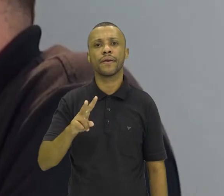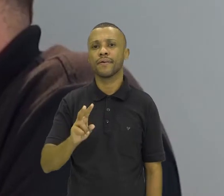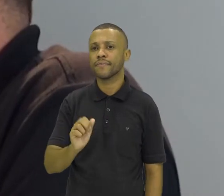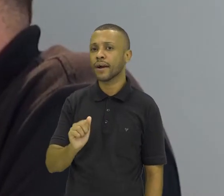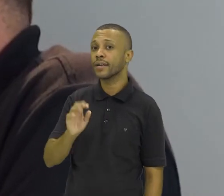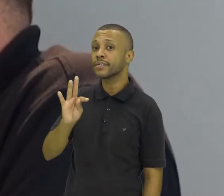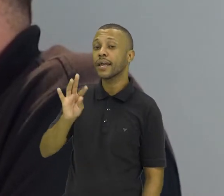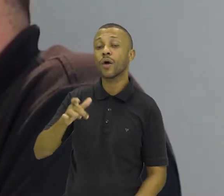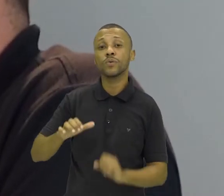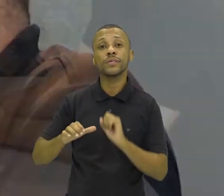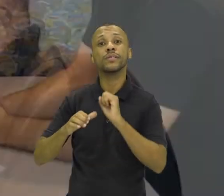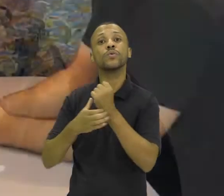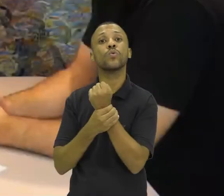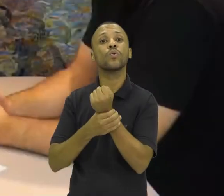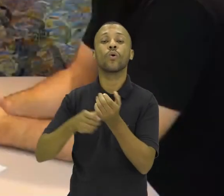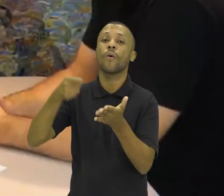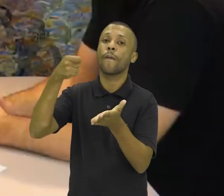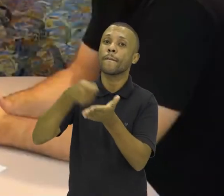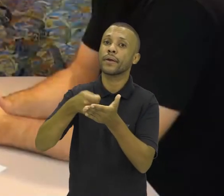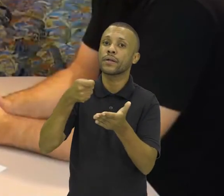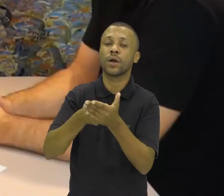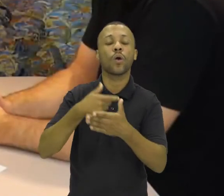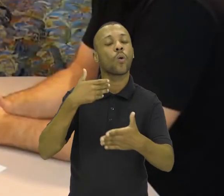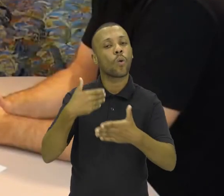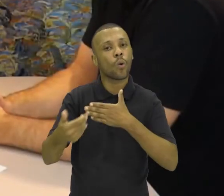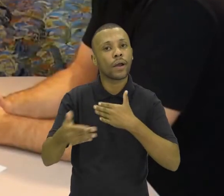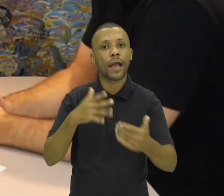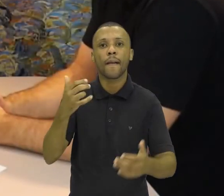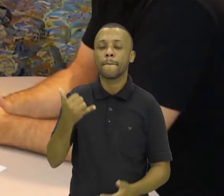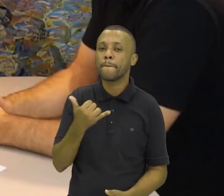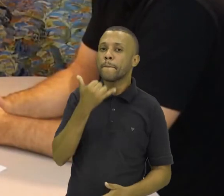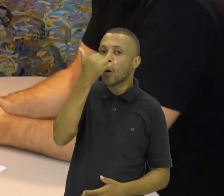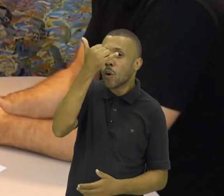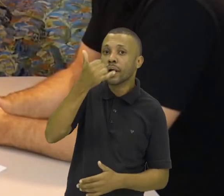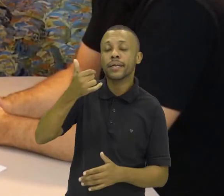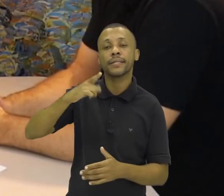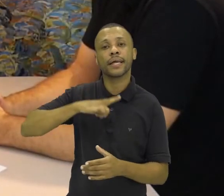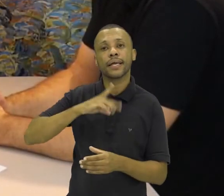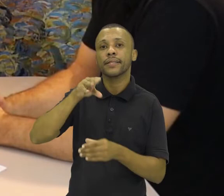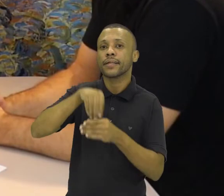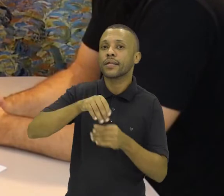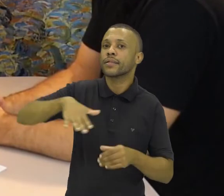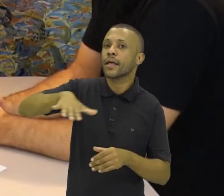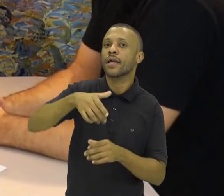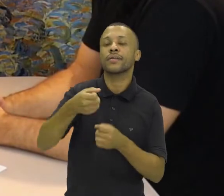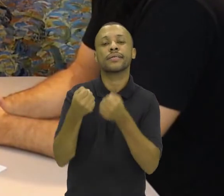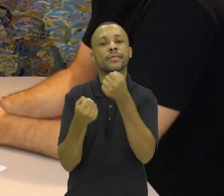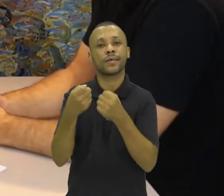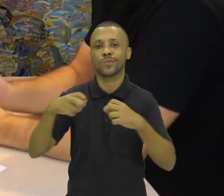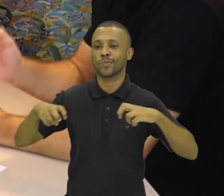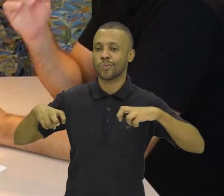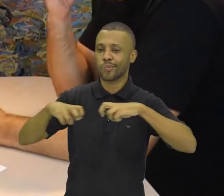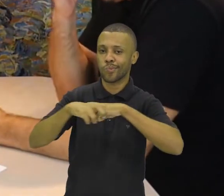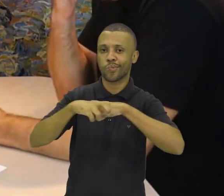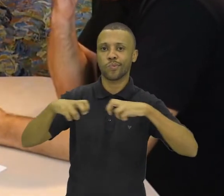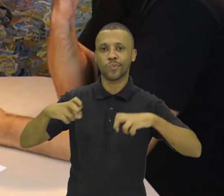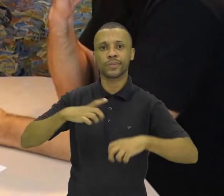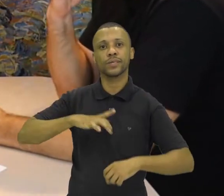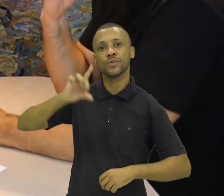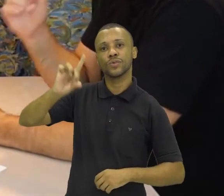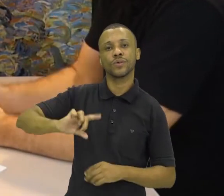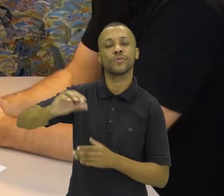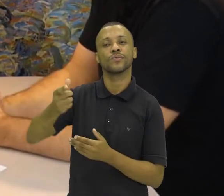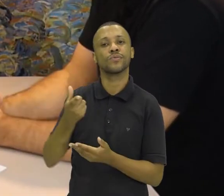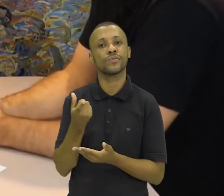você que está nos vendo, é o seguro obrigatório. Qualquer acidente que ocorra dentro desse universo de